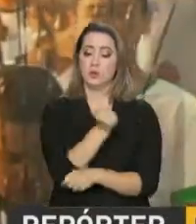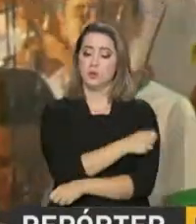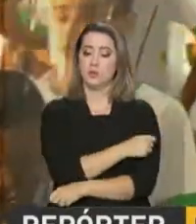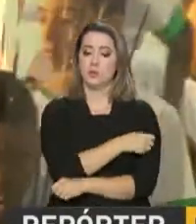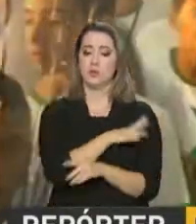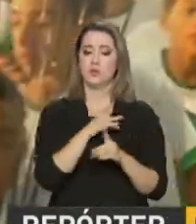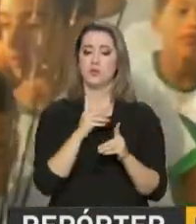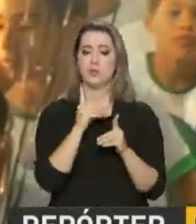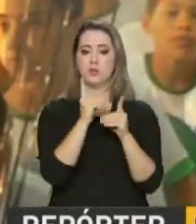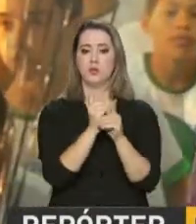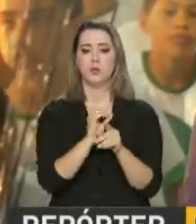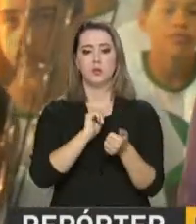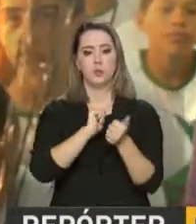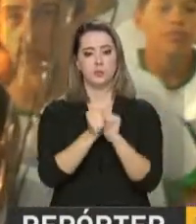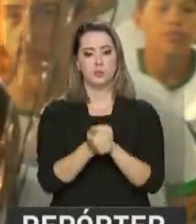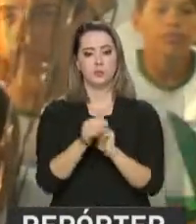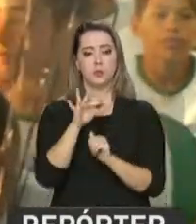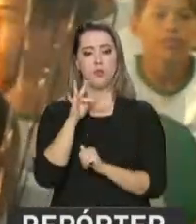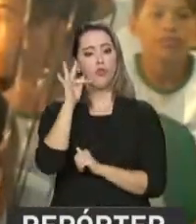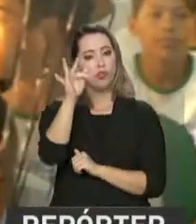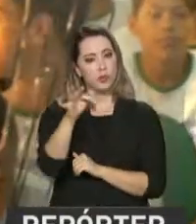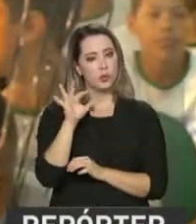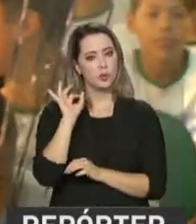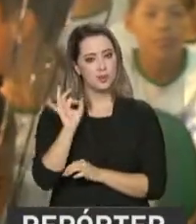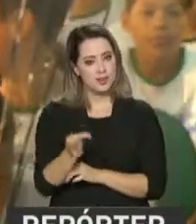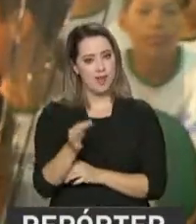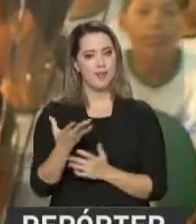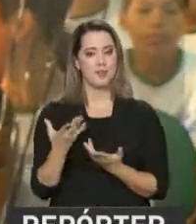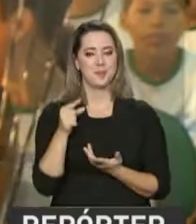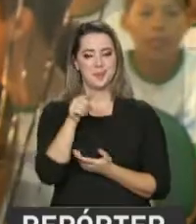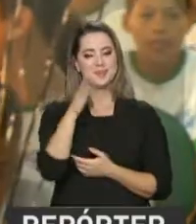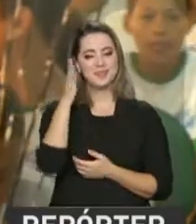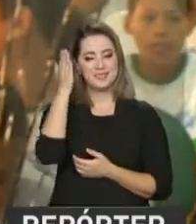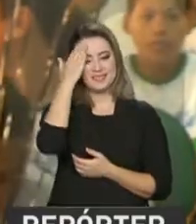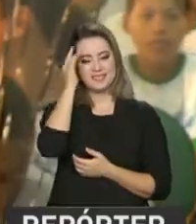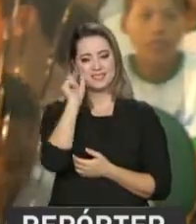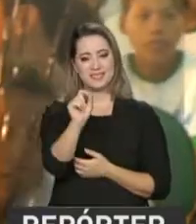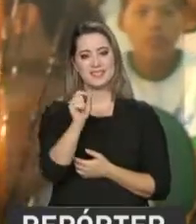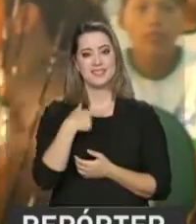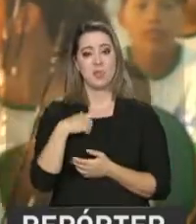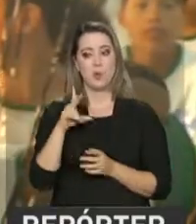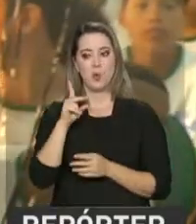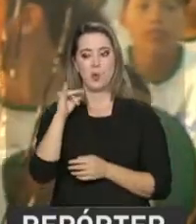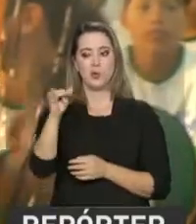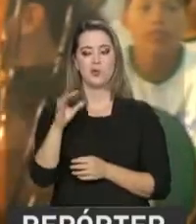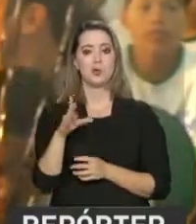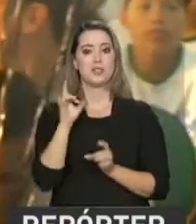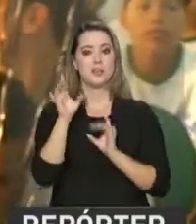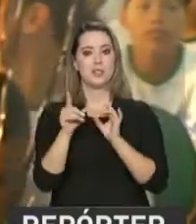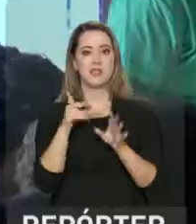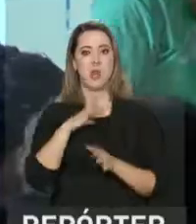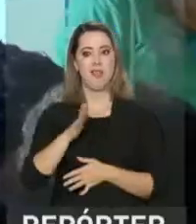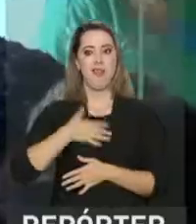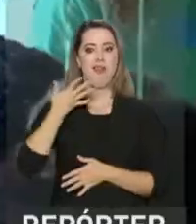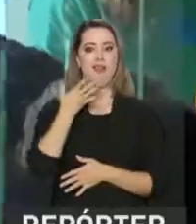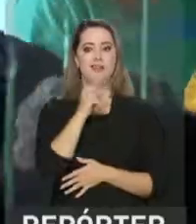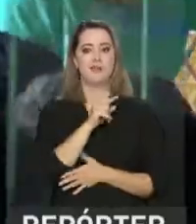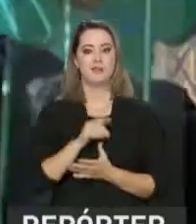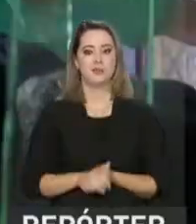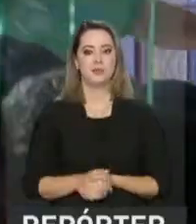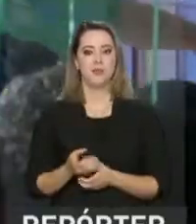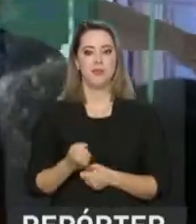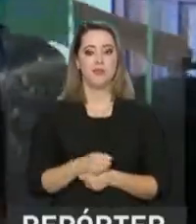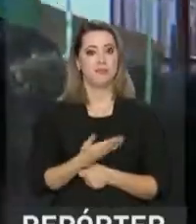poste um caminho para o futuro e mal sabem eles e para comemorar a data vem surpresa por aí e que